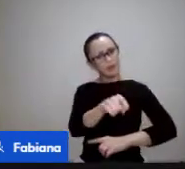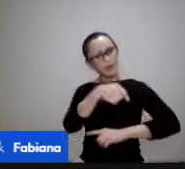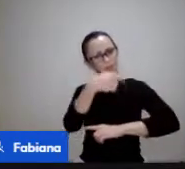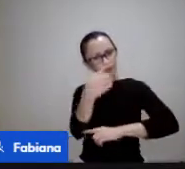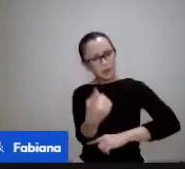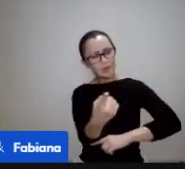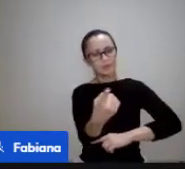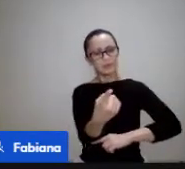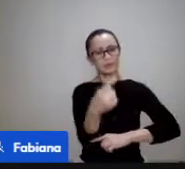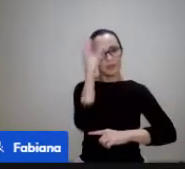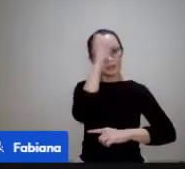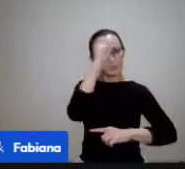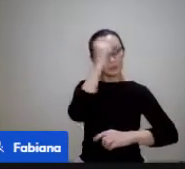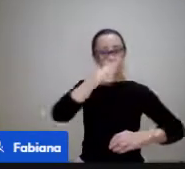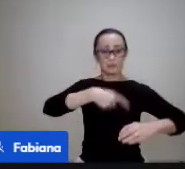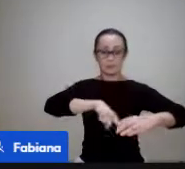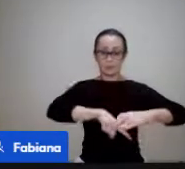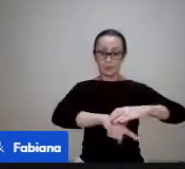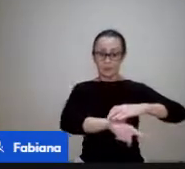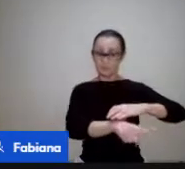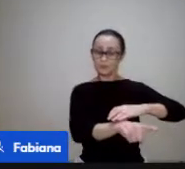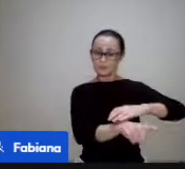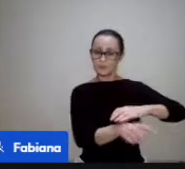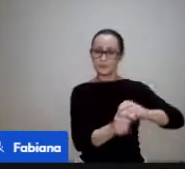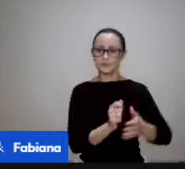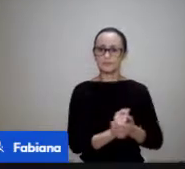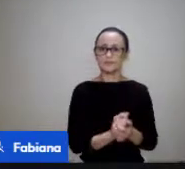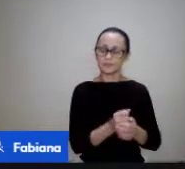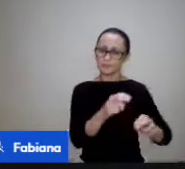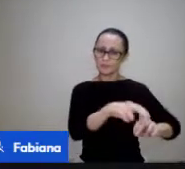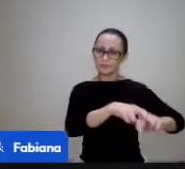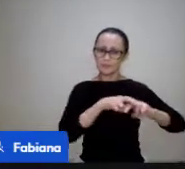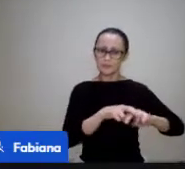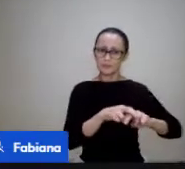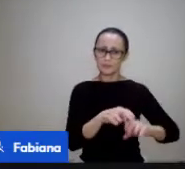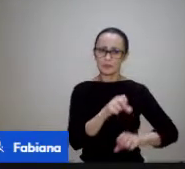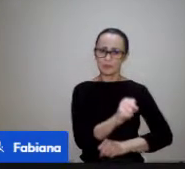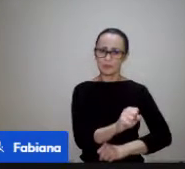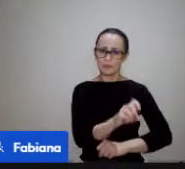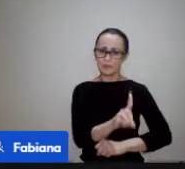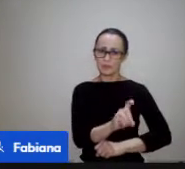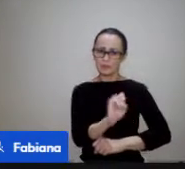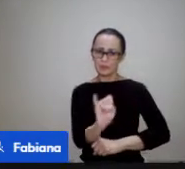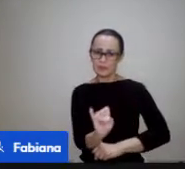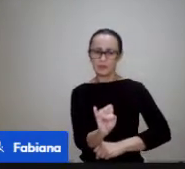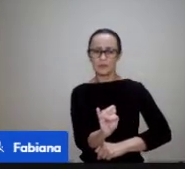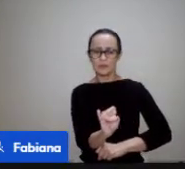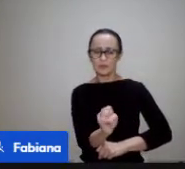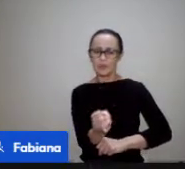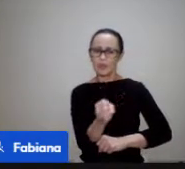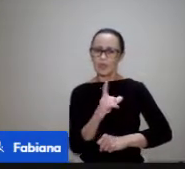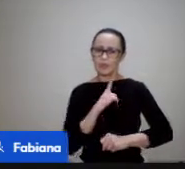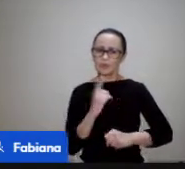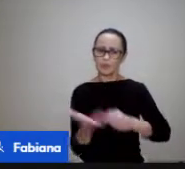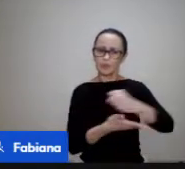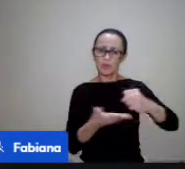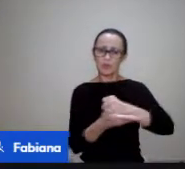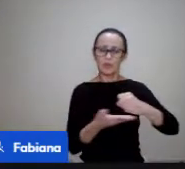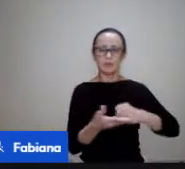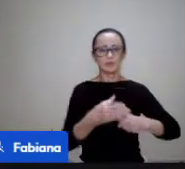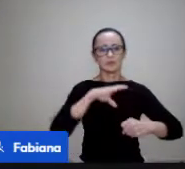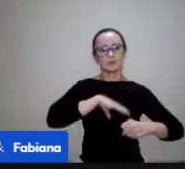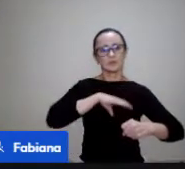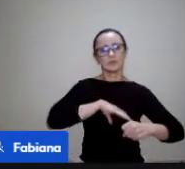aprofundado. Então, por isso que nós partimos a SDI da língua portuguesa e da matemática, diante da necessidade